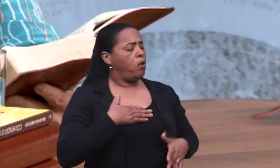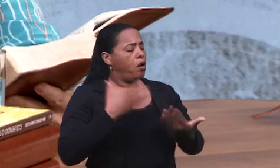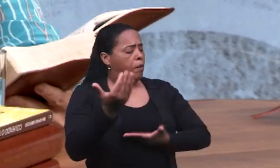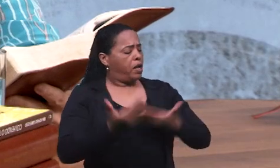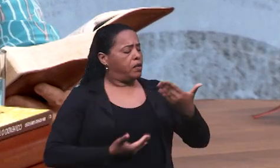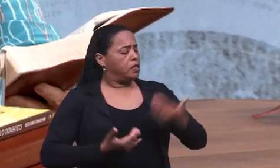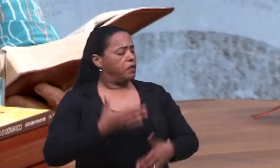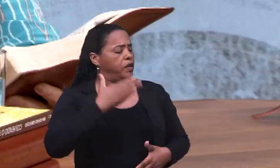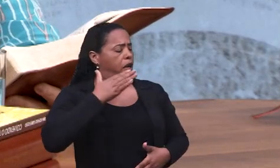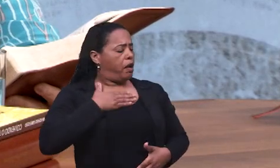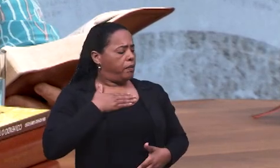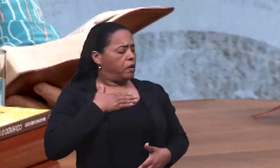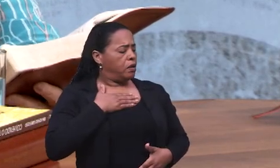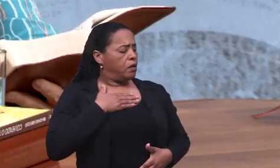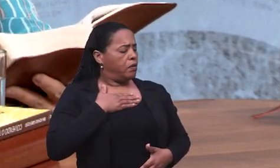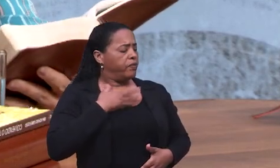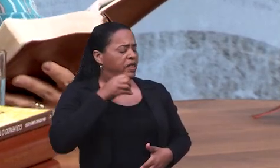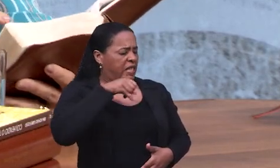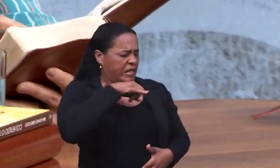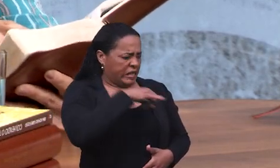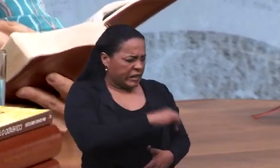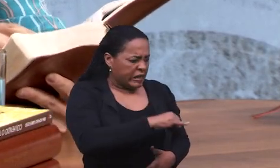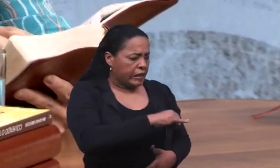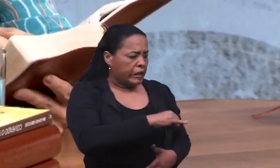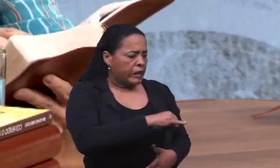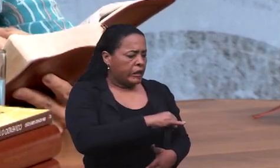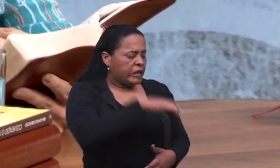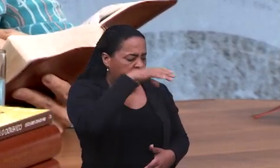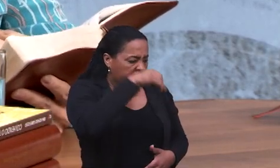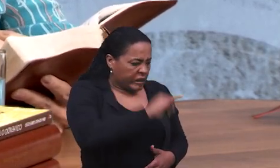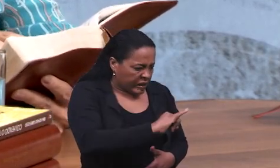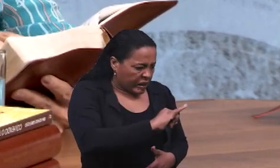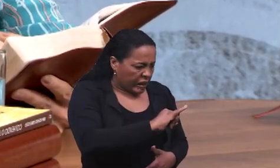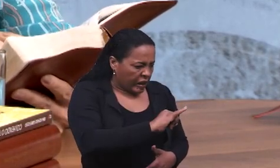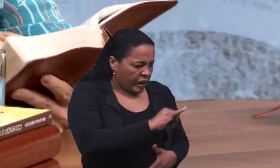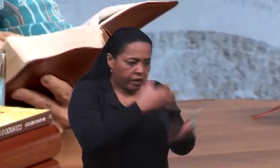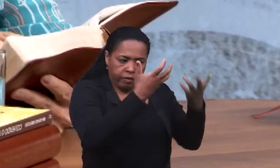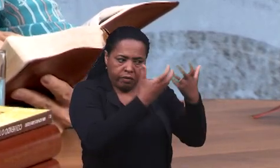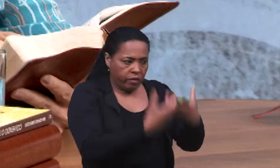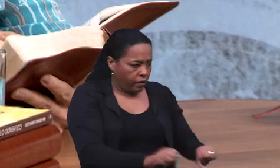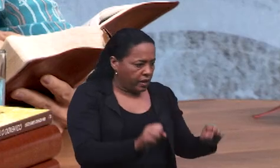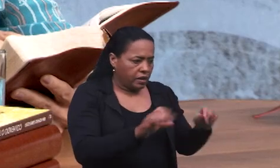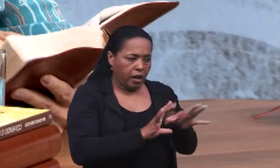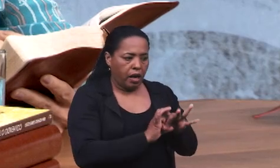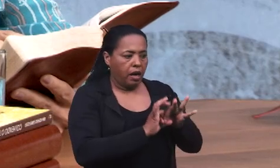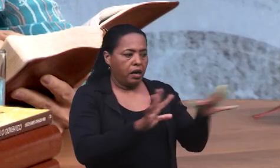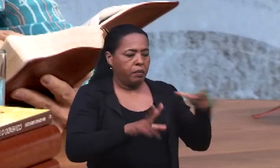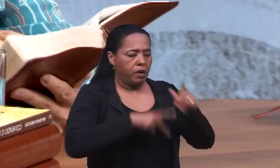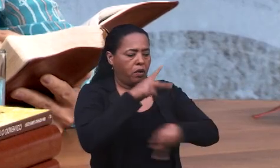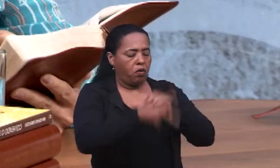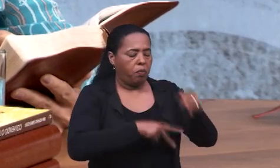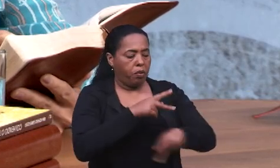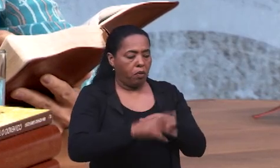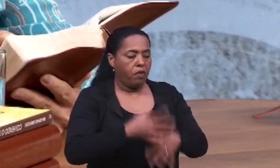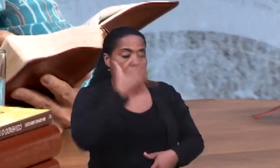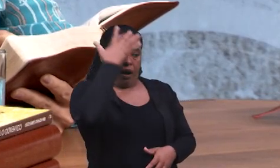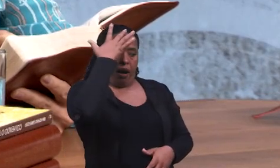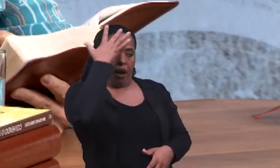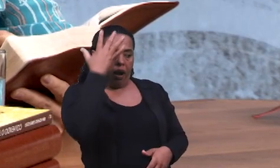sirva. Porque se ainda recusares deixar ir o meu povo, eis que trarei